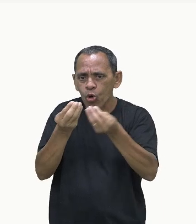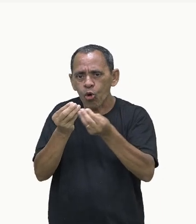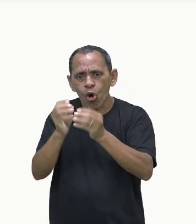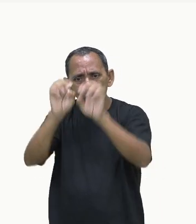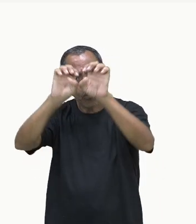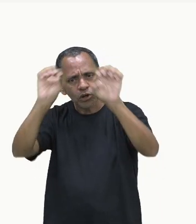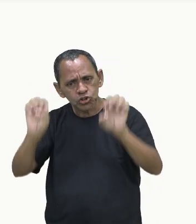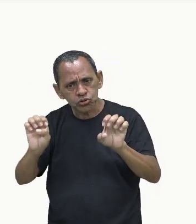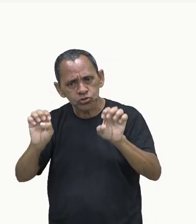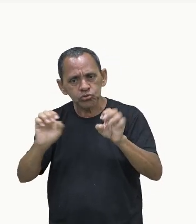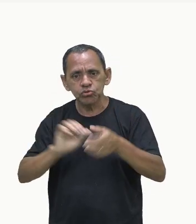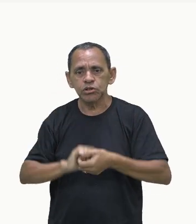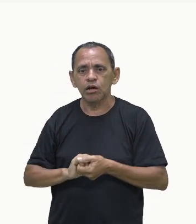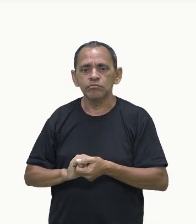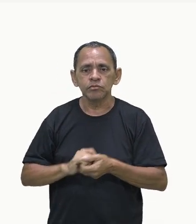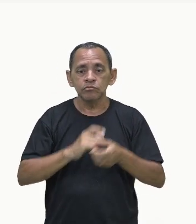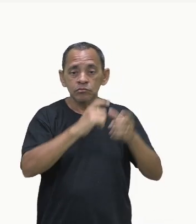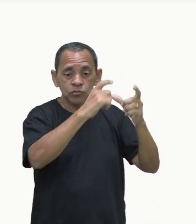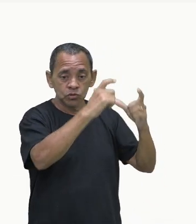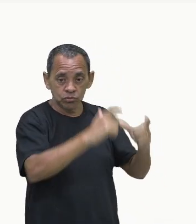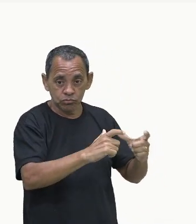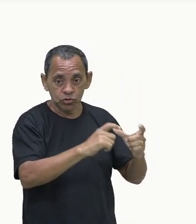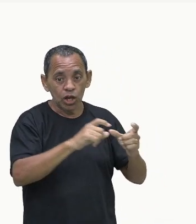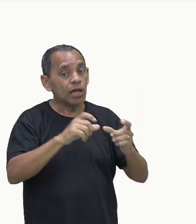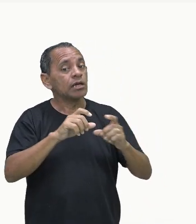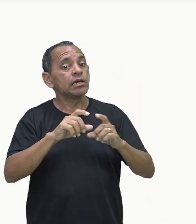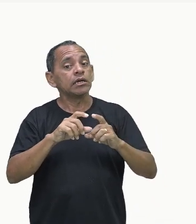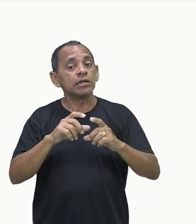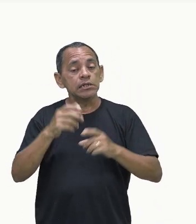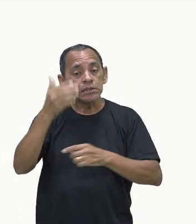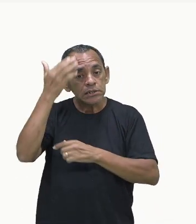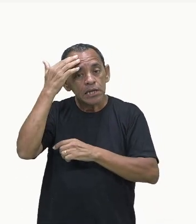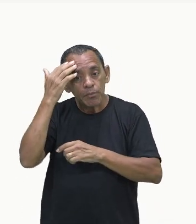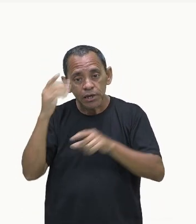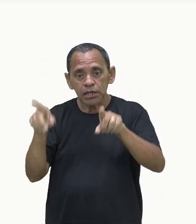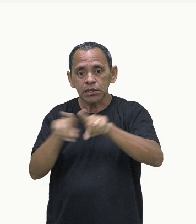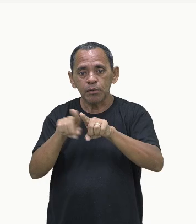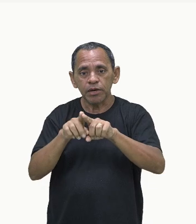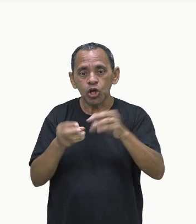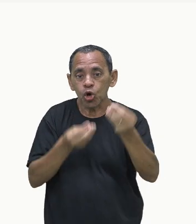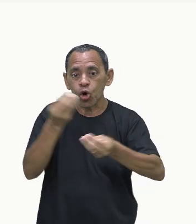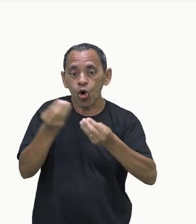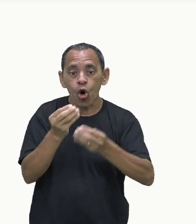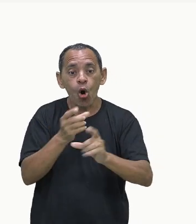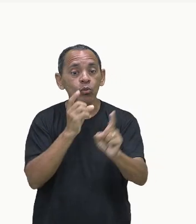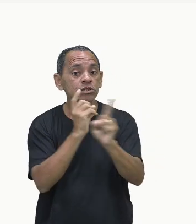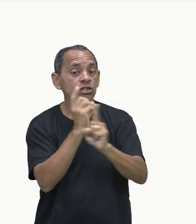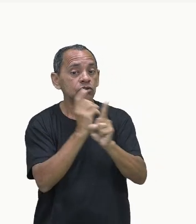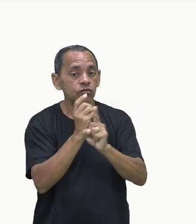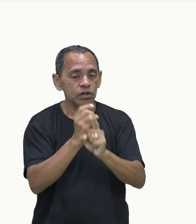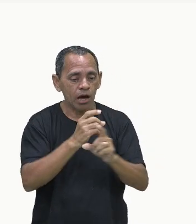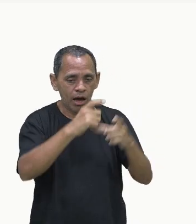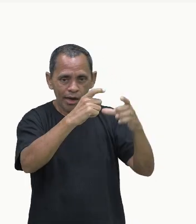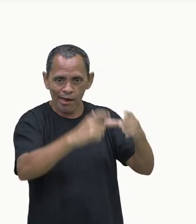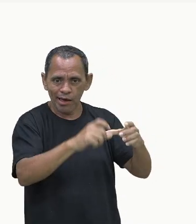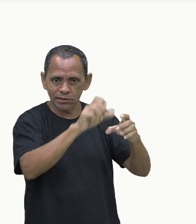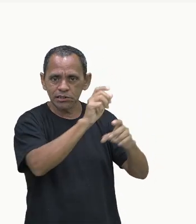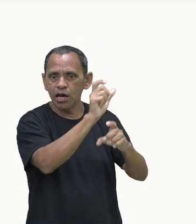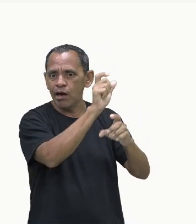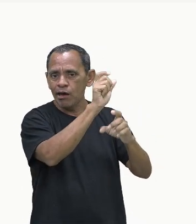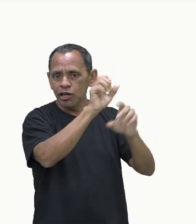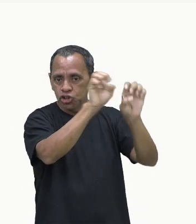as células procarióticas, a primeira ilustração e identificar, o primeiro desenho,